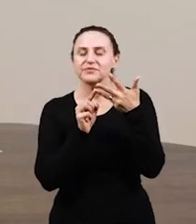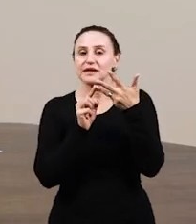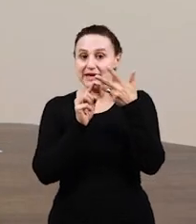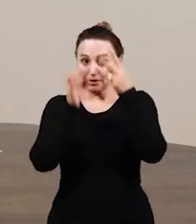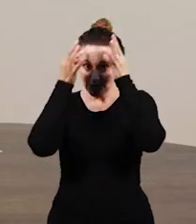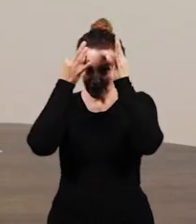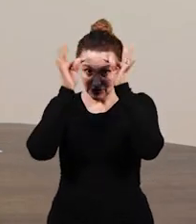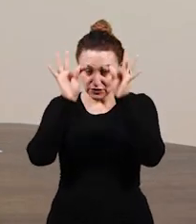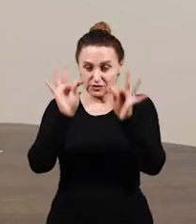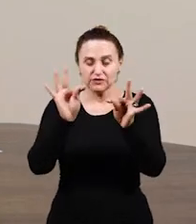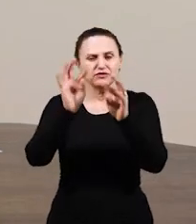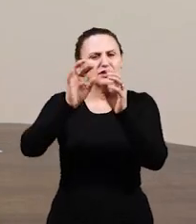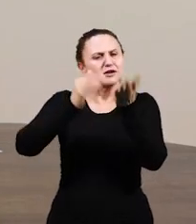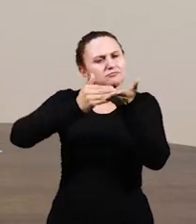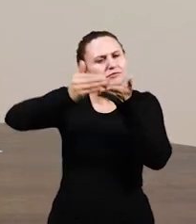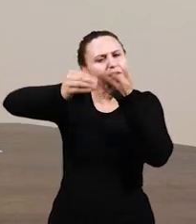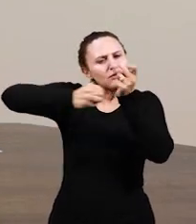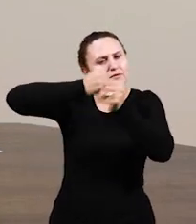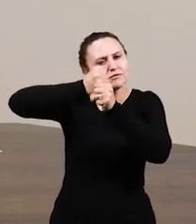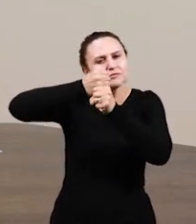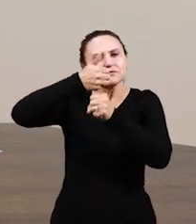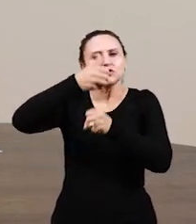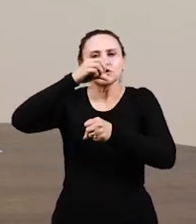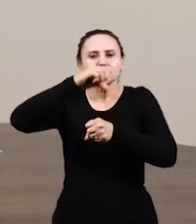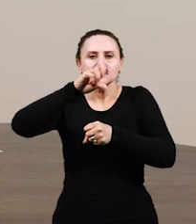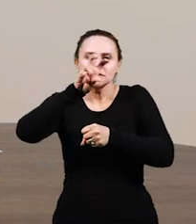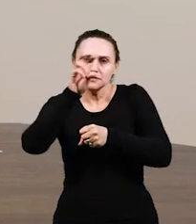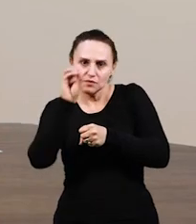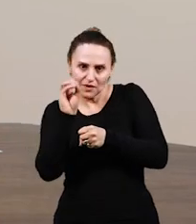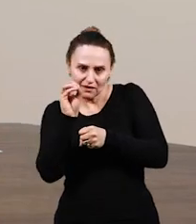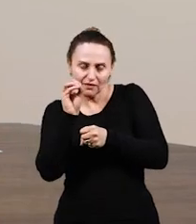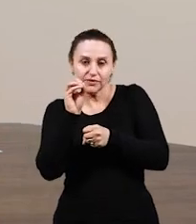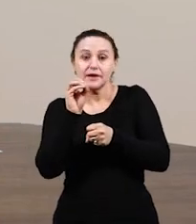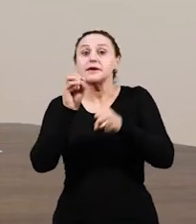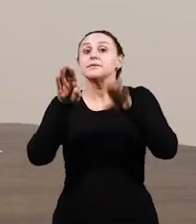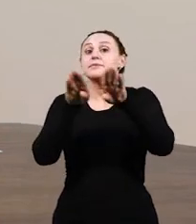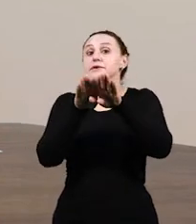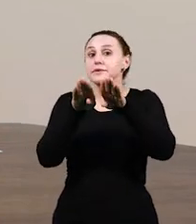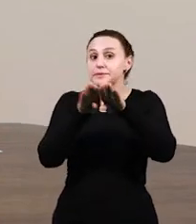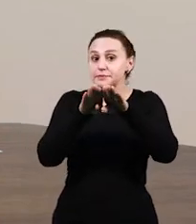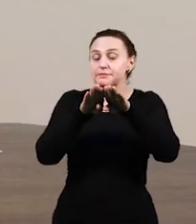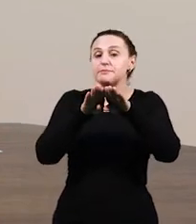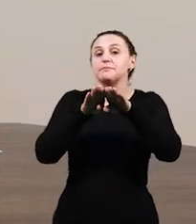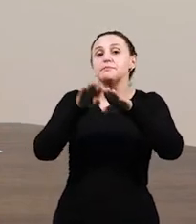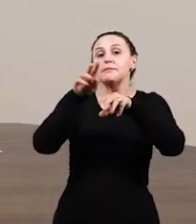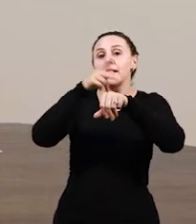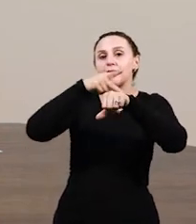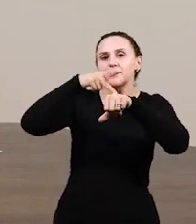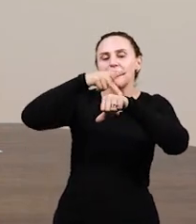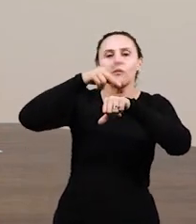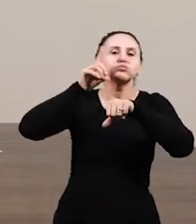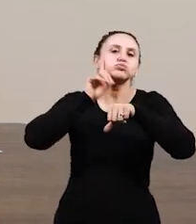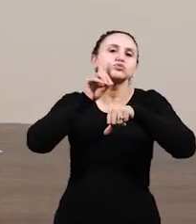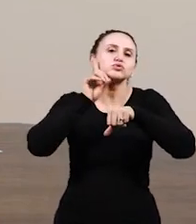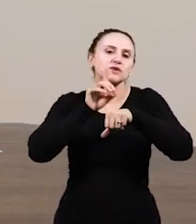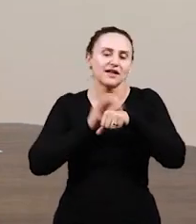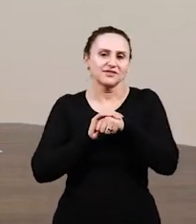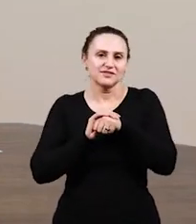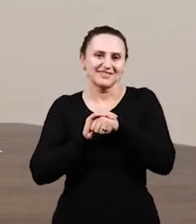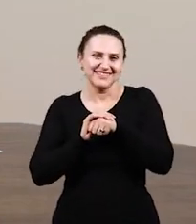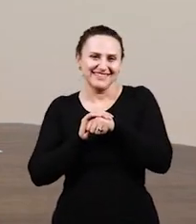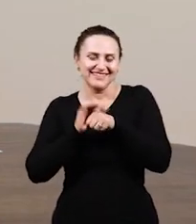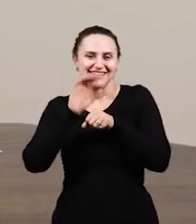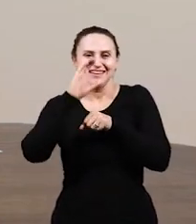esse que se desenvolve a partir de 1950 na nos Estados Unidos com nuances Qui